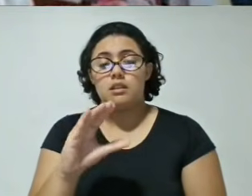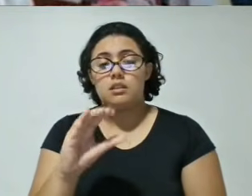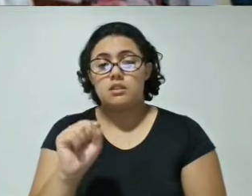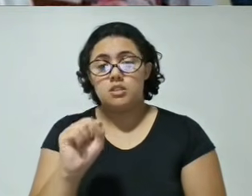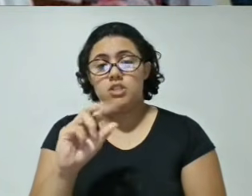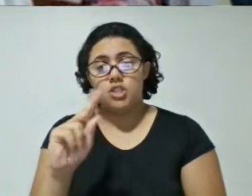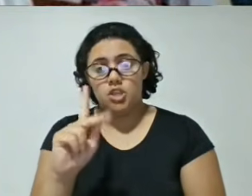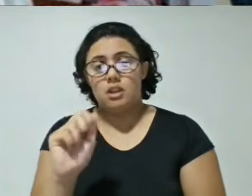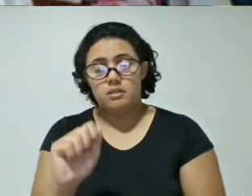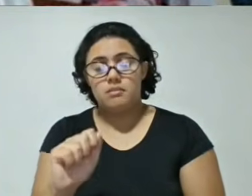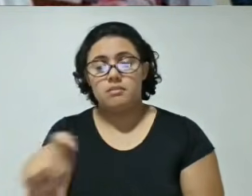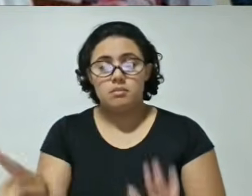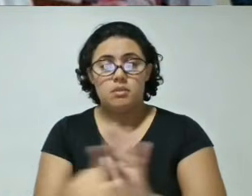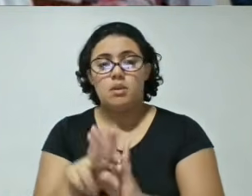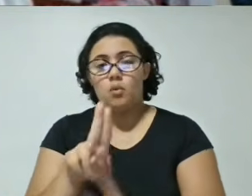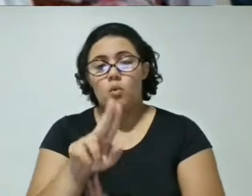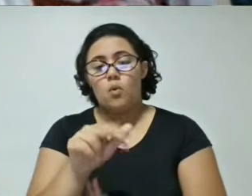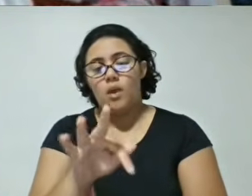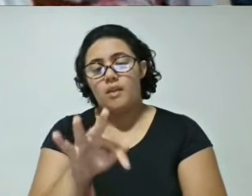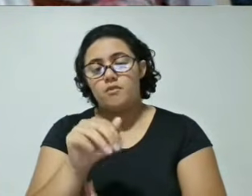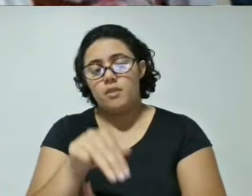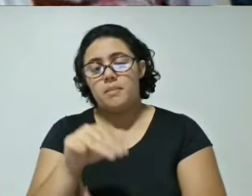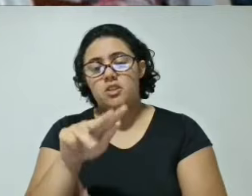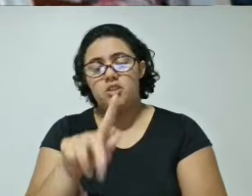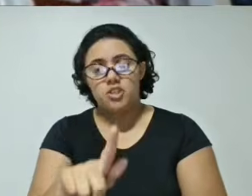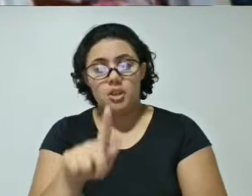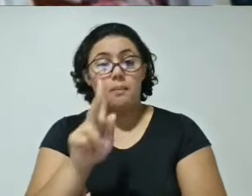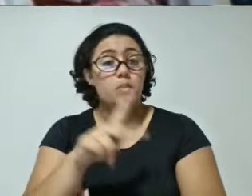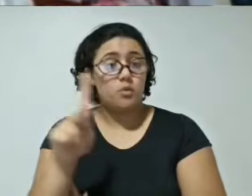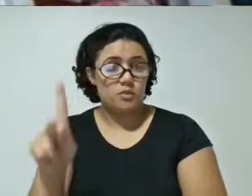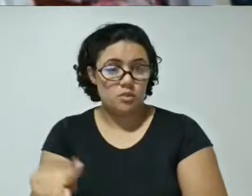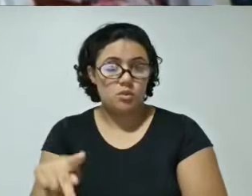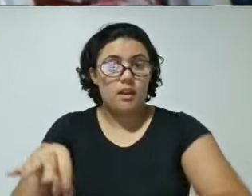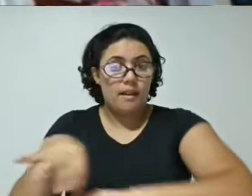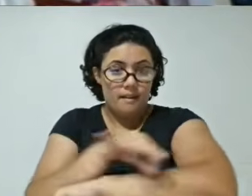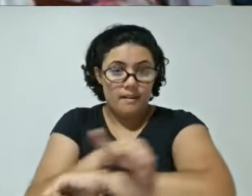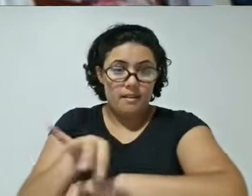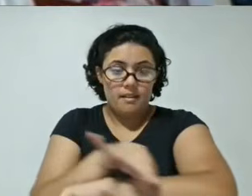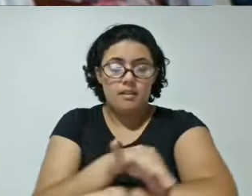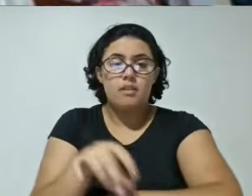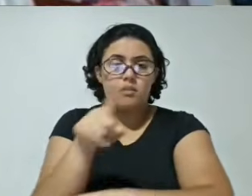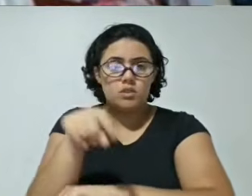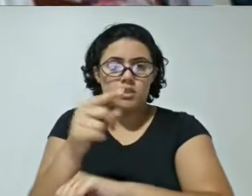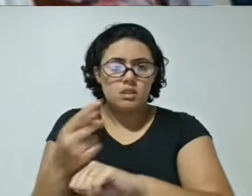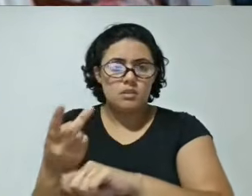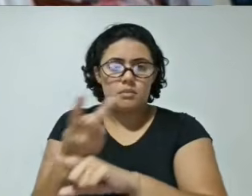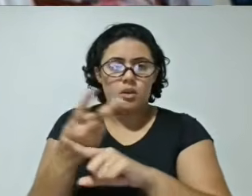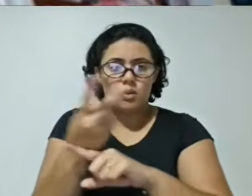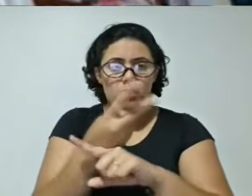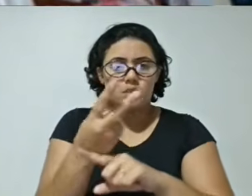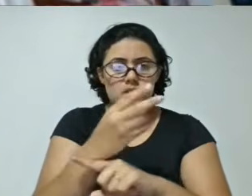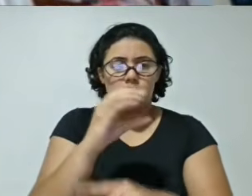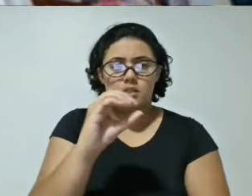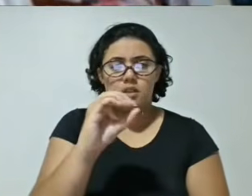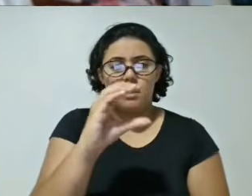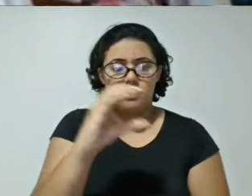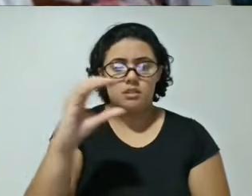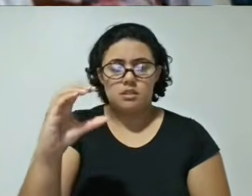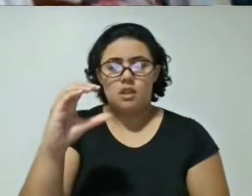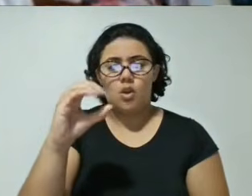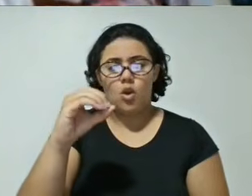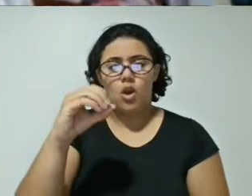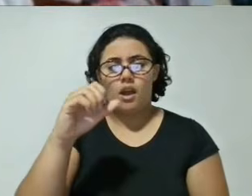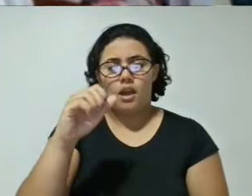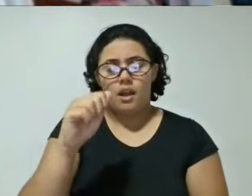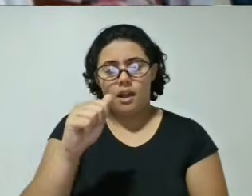arquitetura. Procurem esse trabalho, tem no YouTube aí, CCs no AP. CCOP, que chama, né? A experiência do Centro